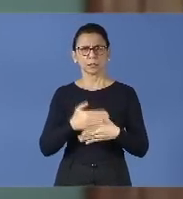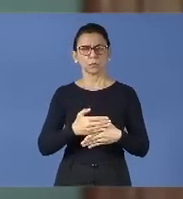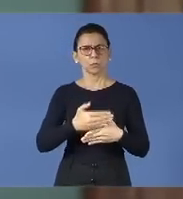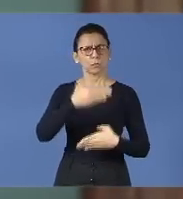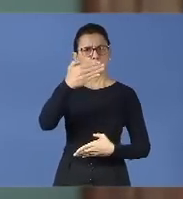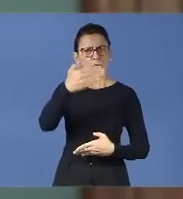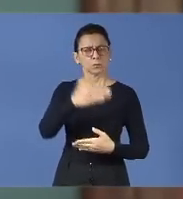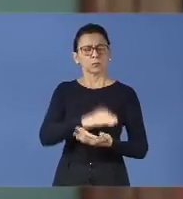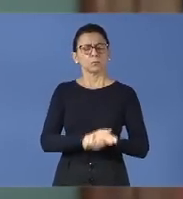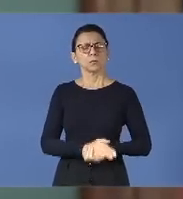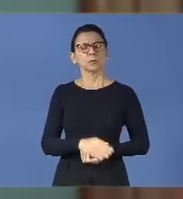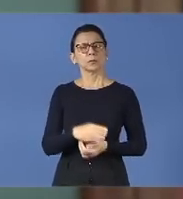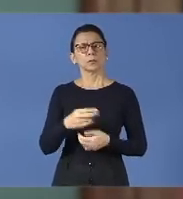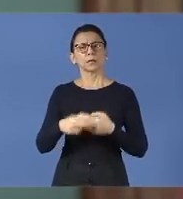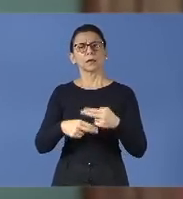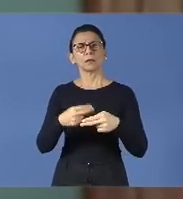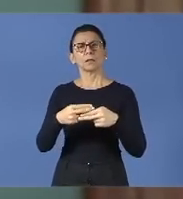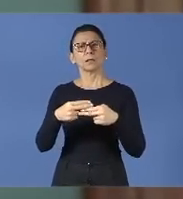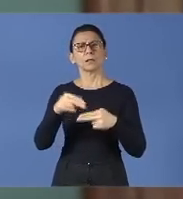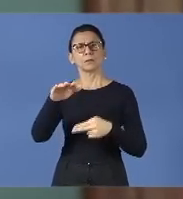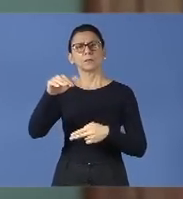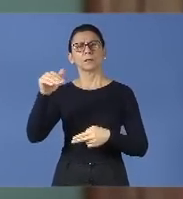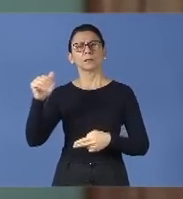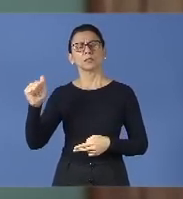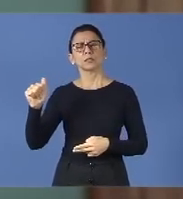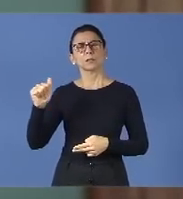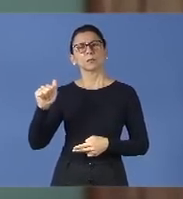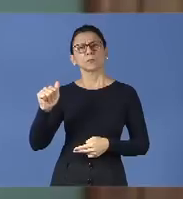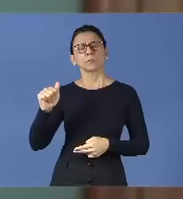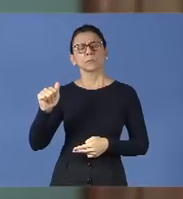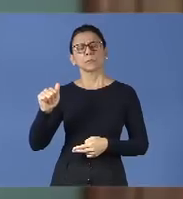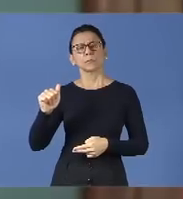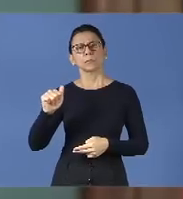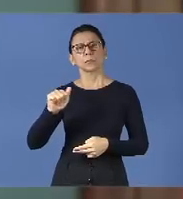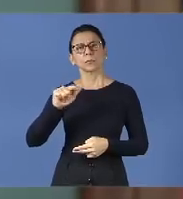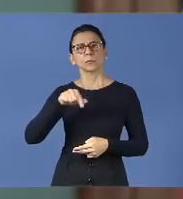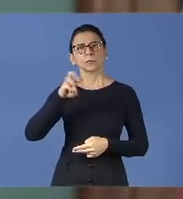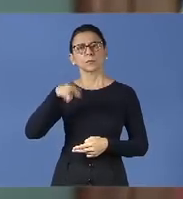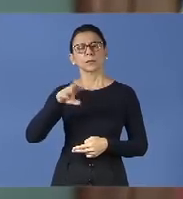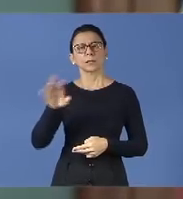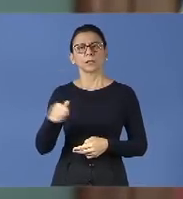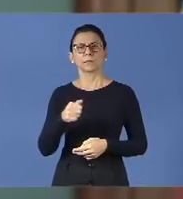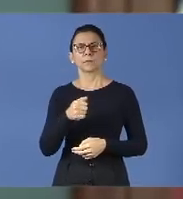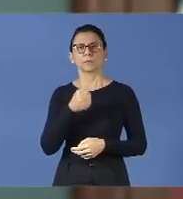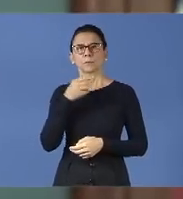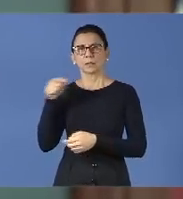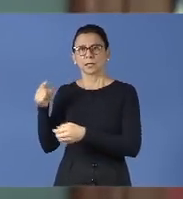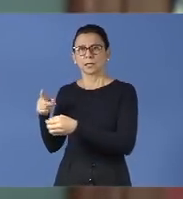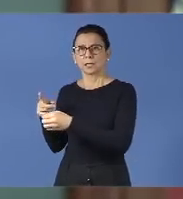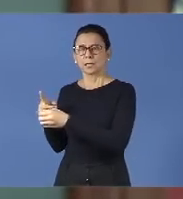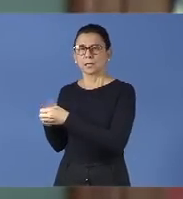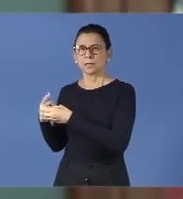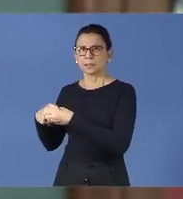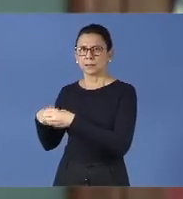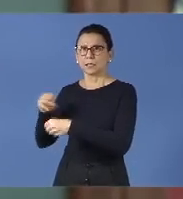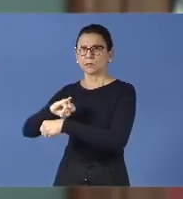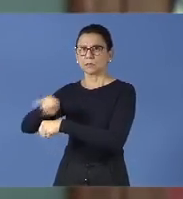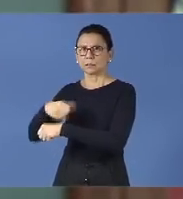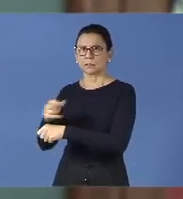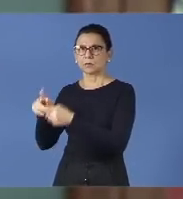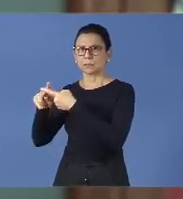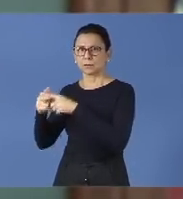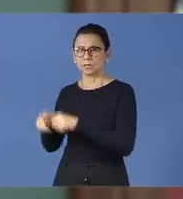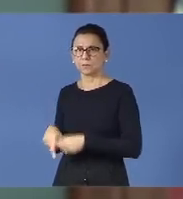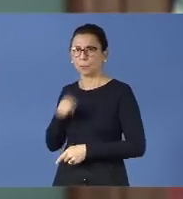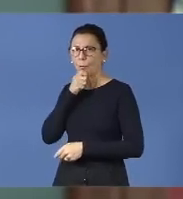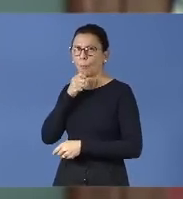chamou e levantou? Porque a cidade não estava pronta ainda. Ele levantou porteiros, cantores e levitas. O